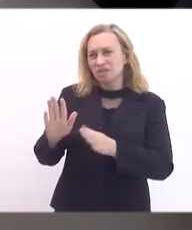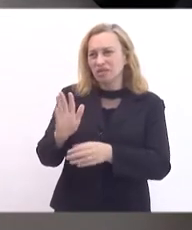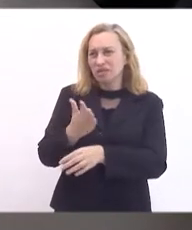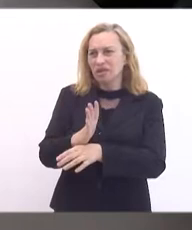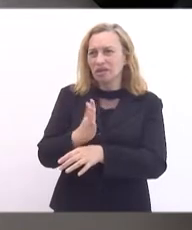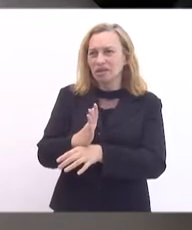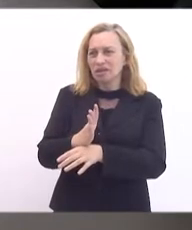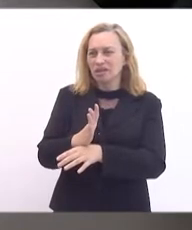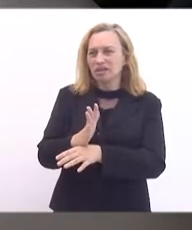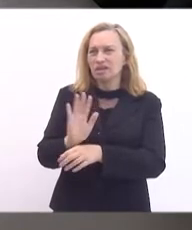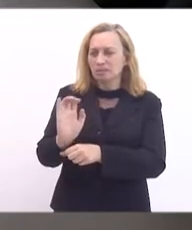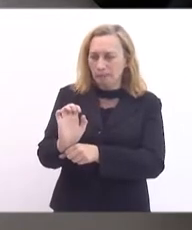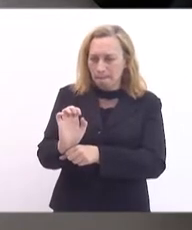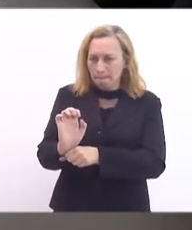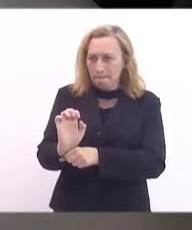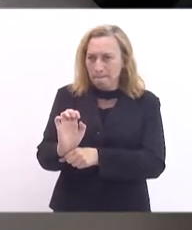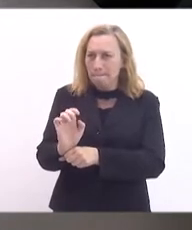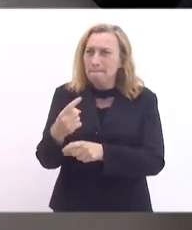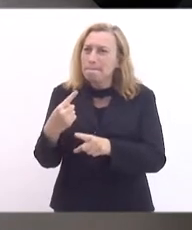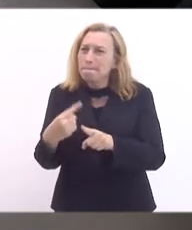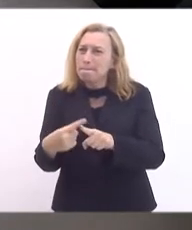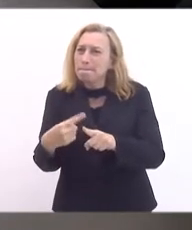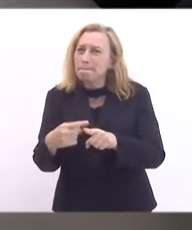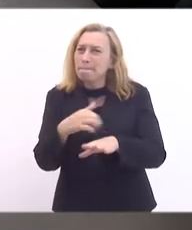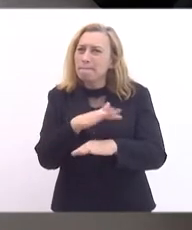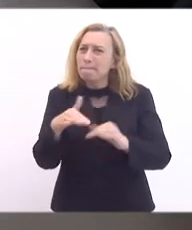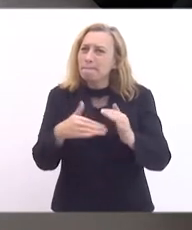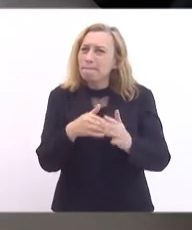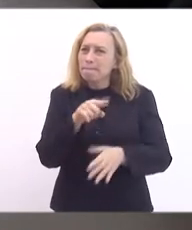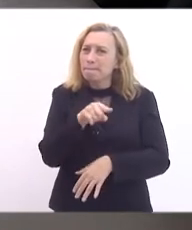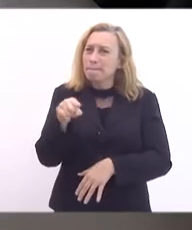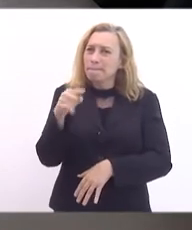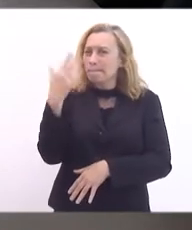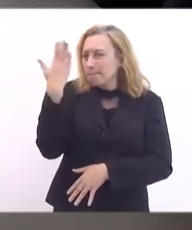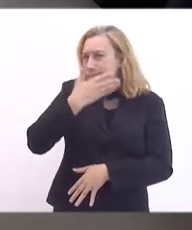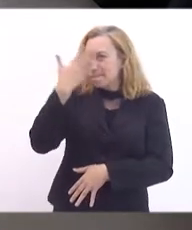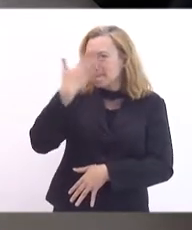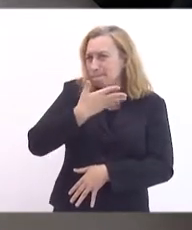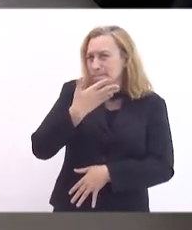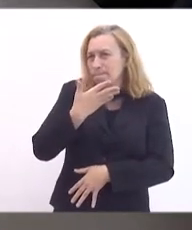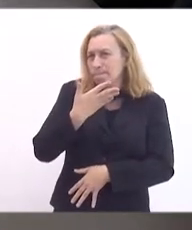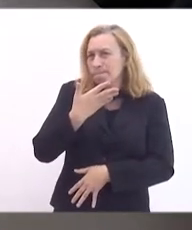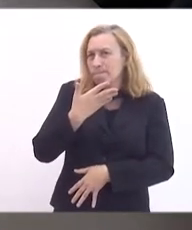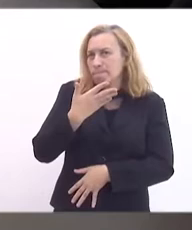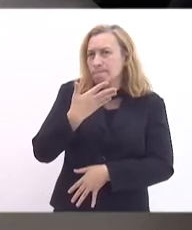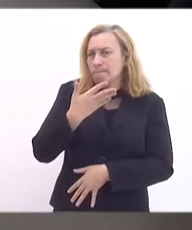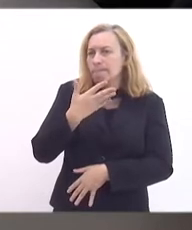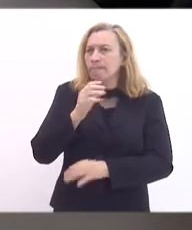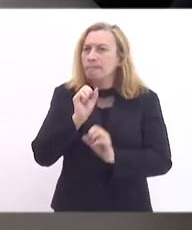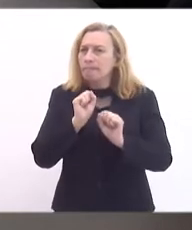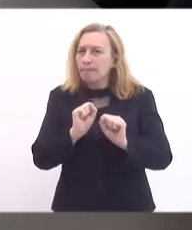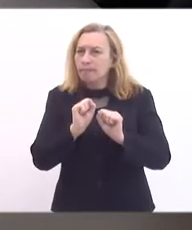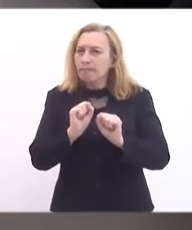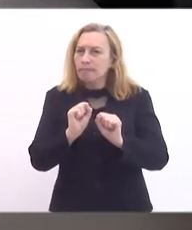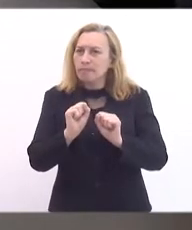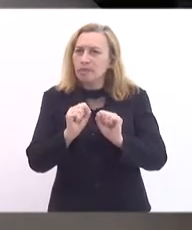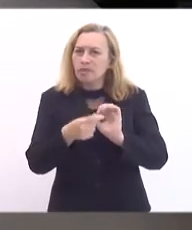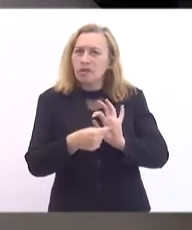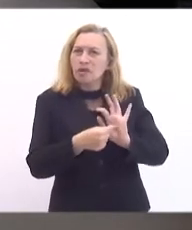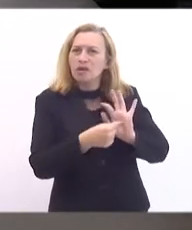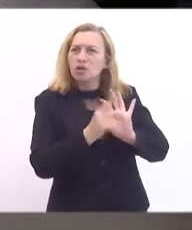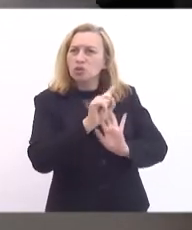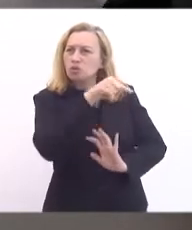todos os outros só um minutinho é porque todo mundo aqui não tá vendo Será que nós não podemos pro jantar